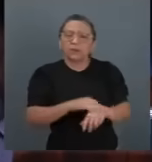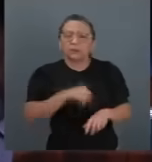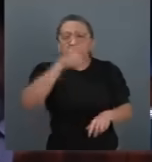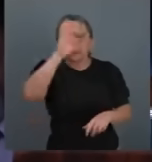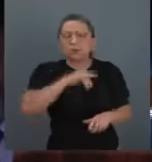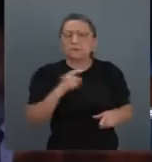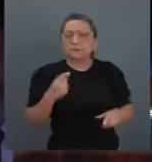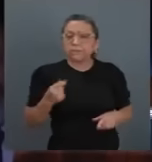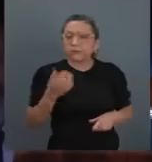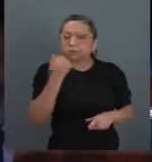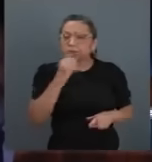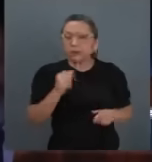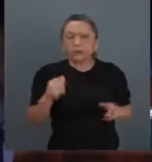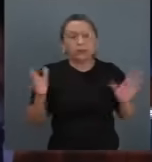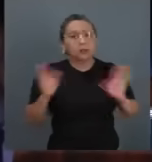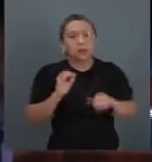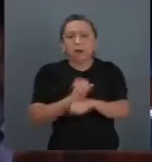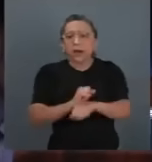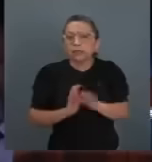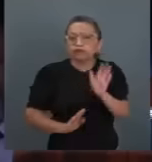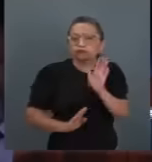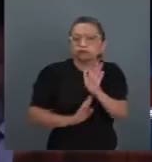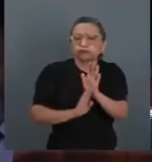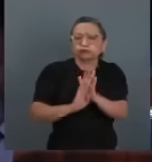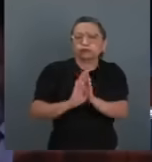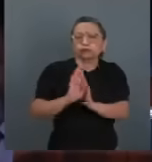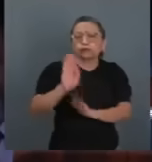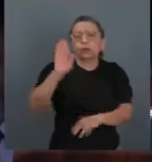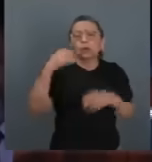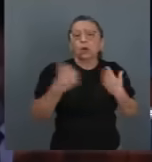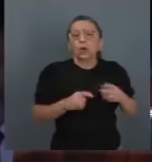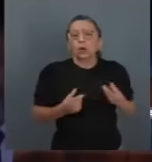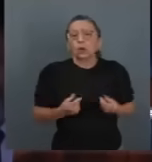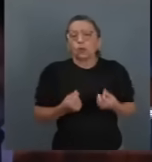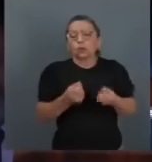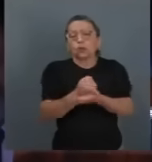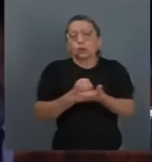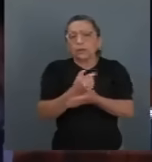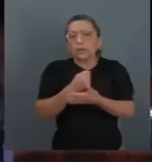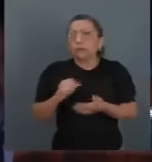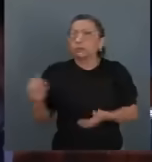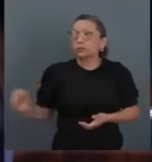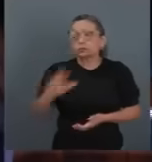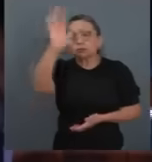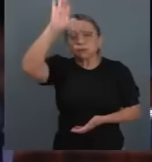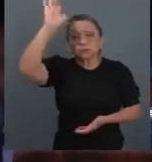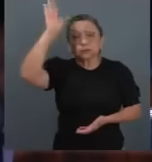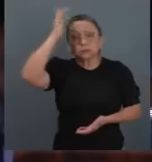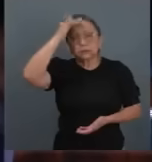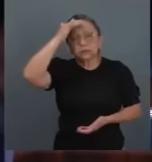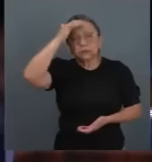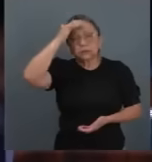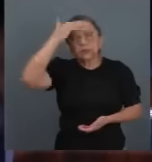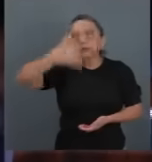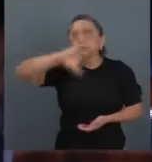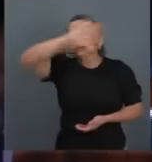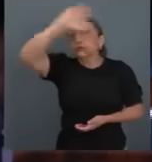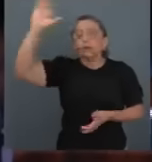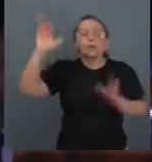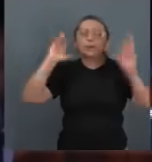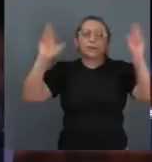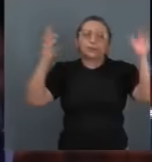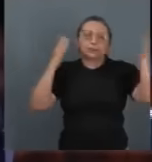dos alimentos não param de subir. O custo do medicamento está lá no céu, está nas alturas,